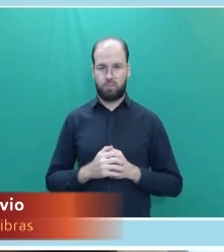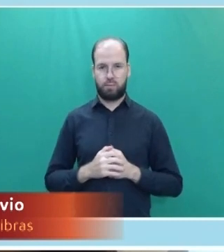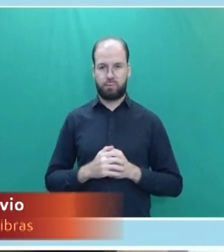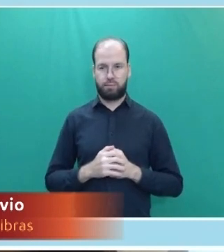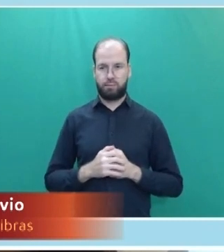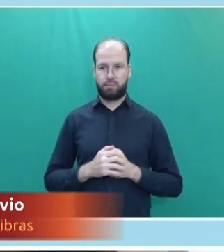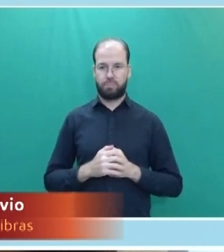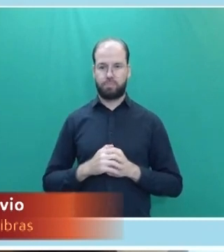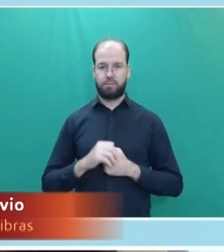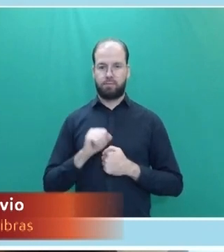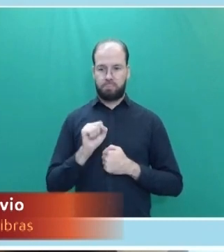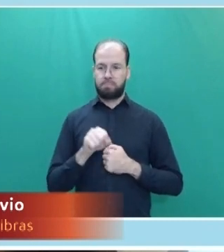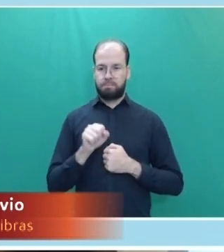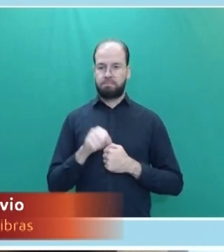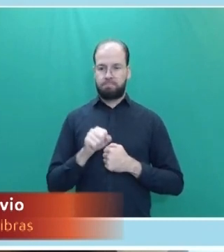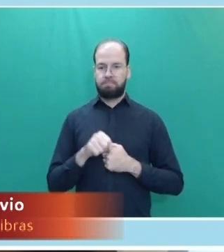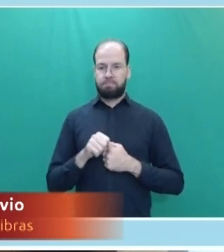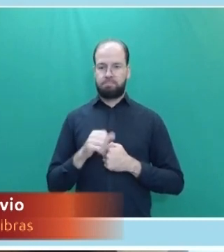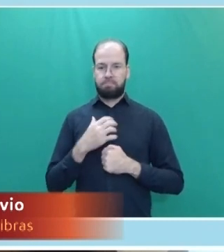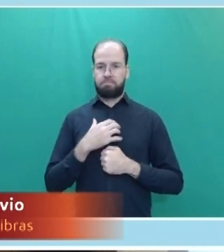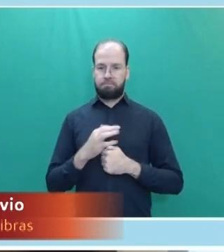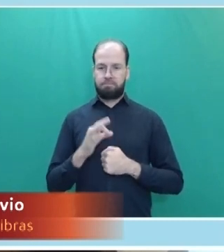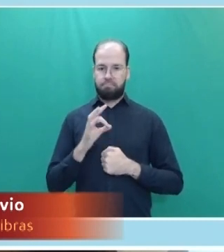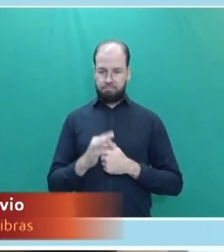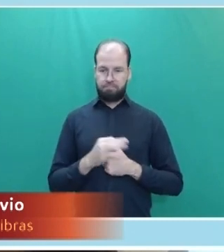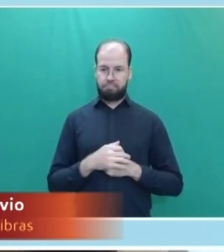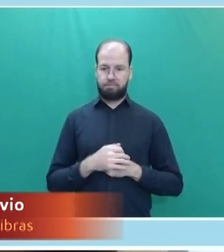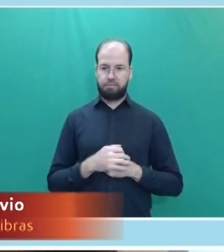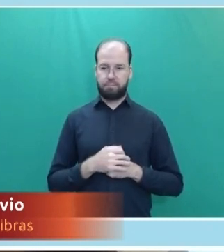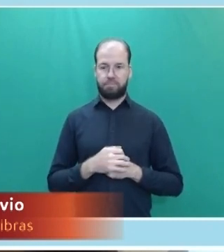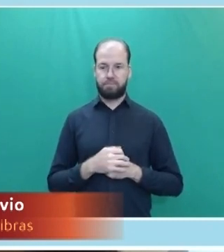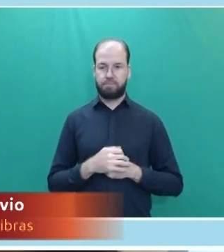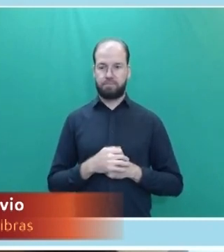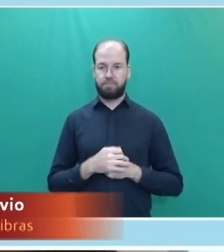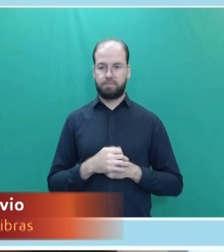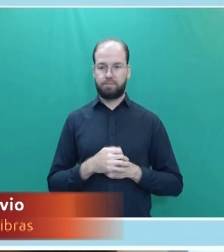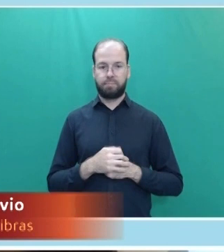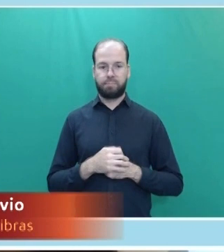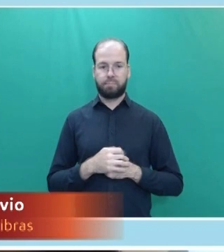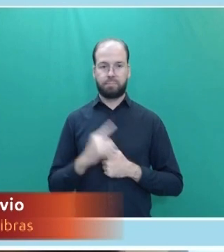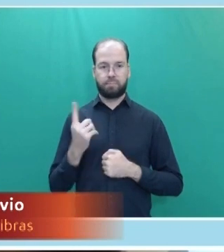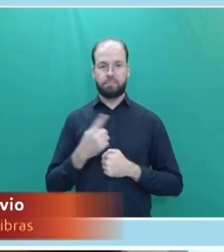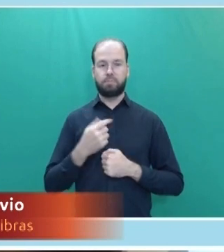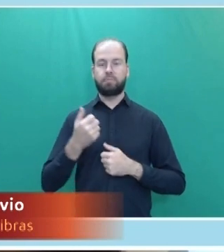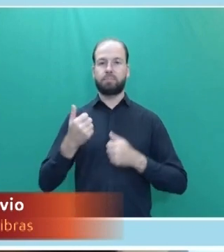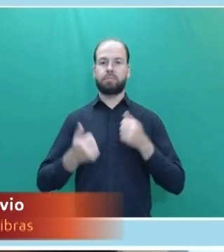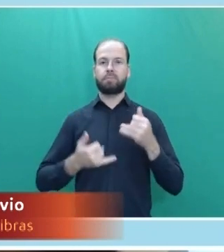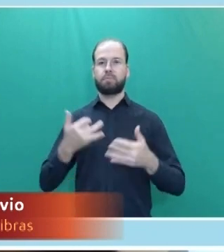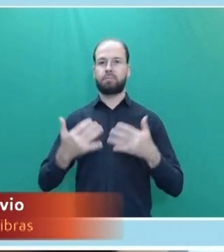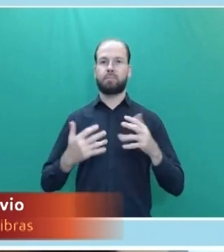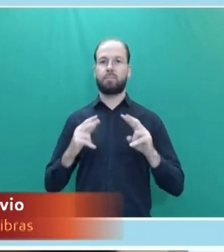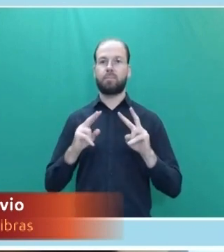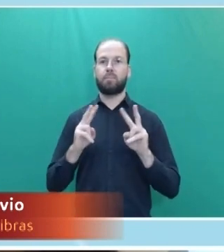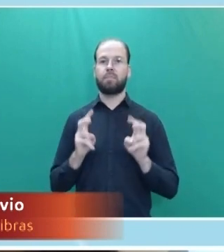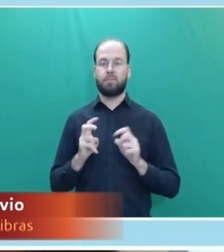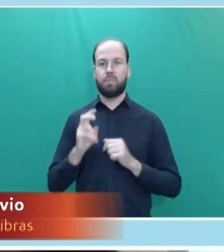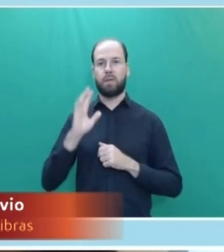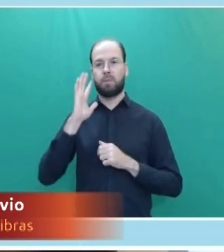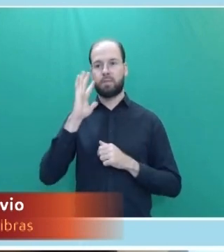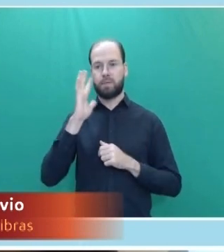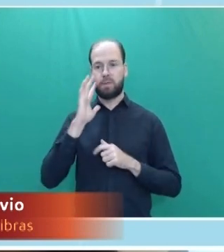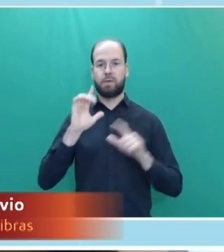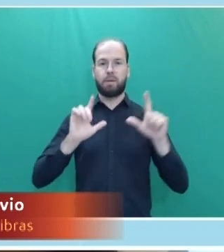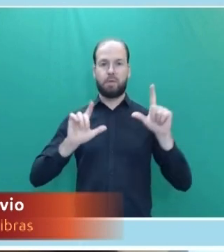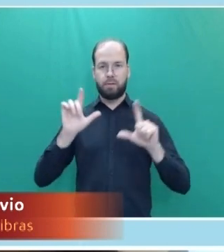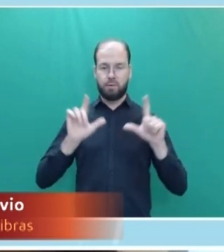Sim, com certeza. Camila, eu acho que a gente está falando muito de, quando a gente pensa em televisão, novela, a gente